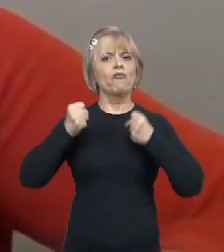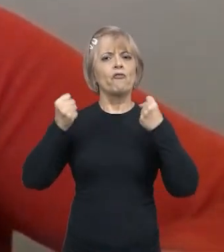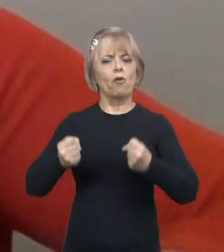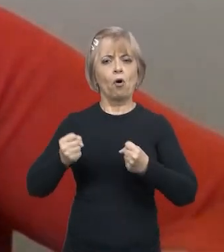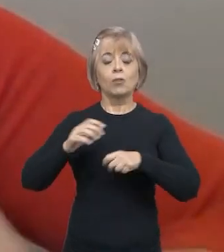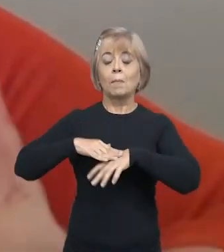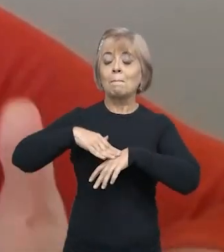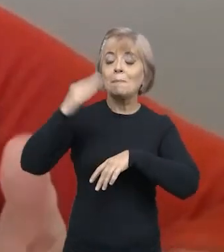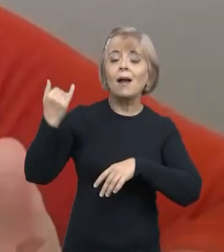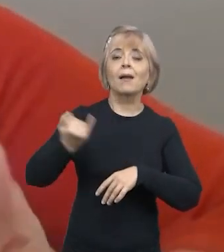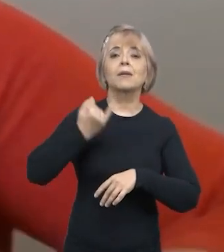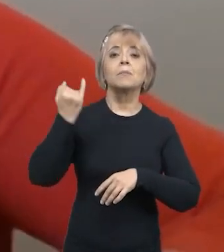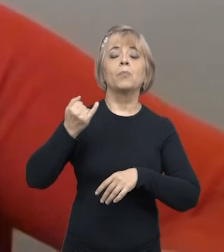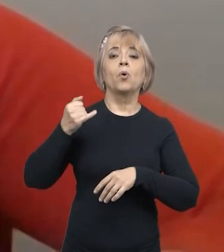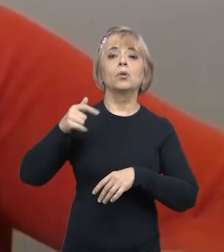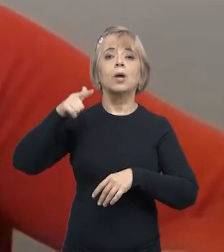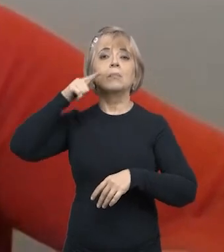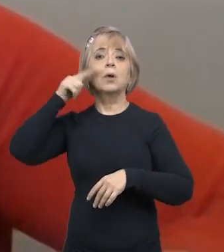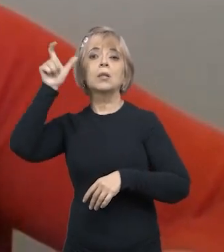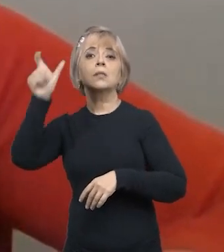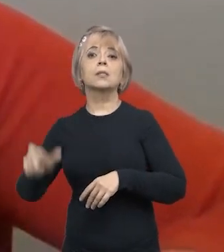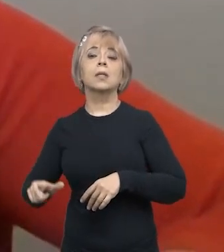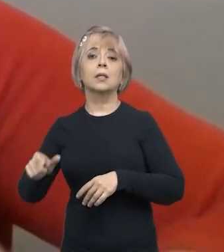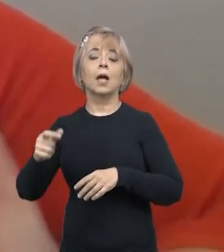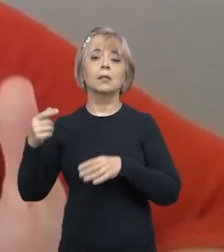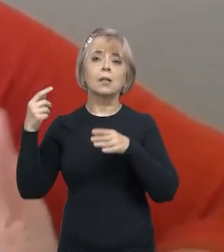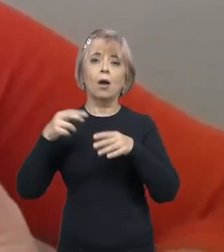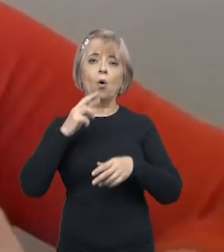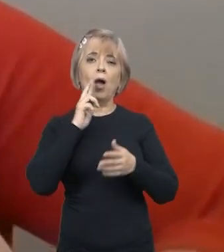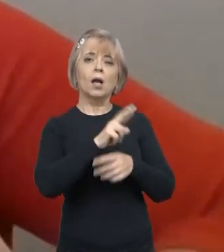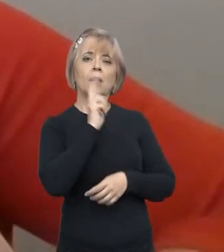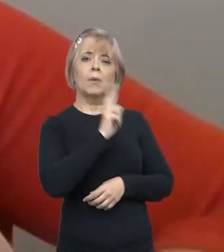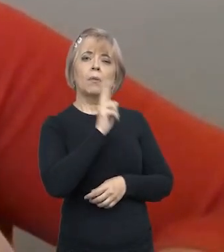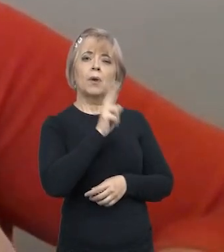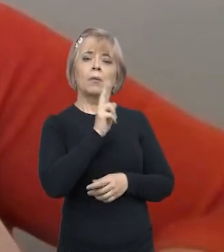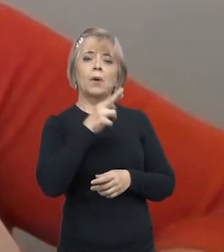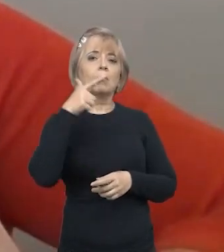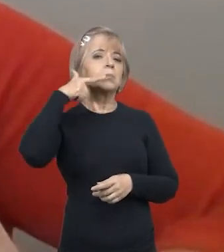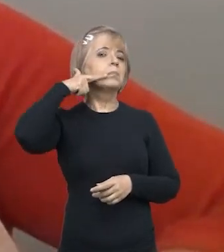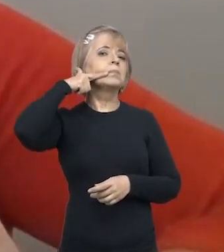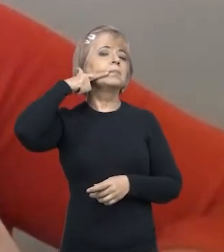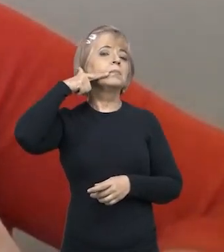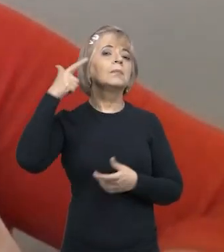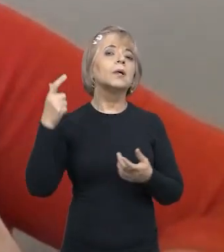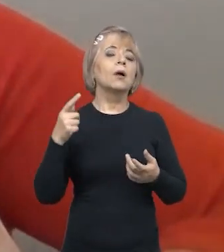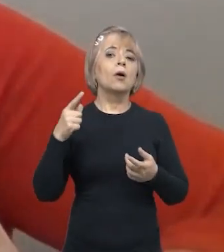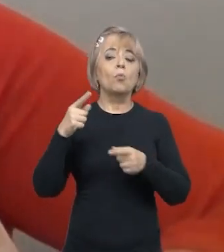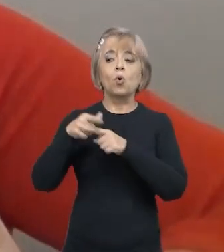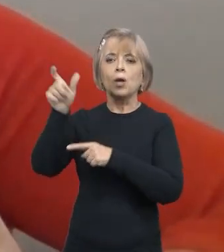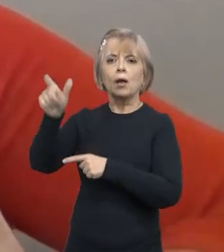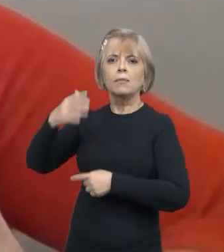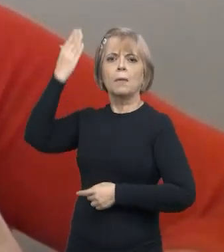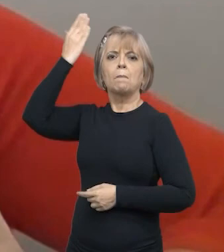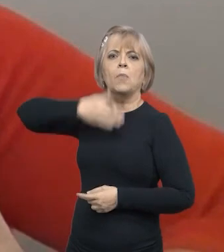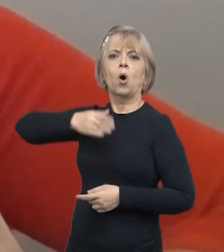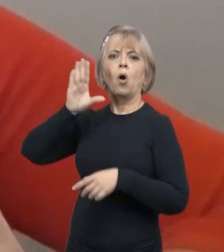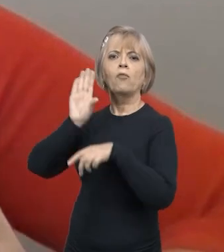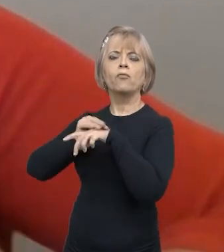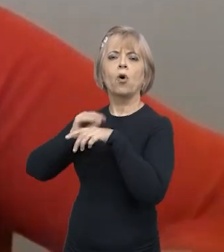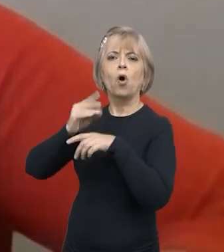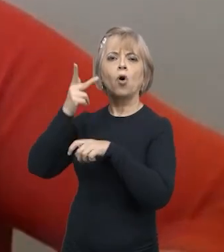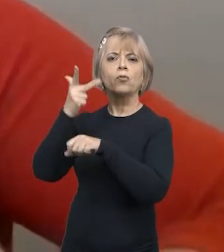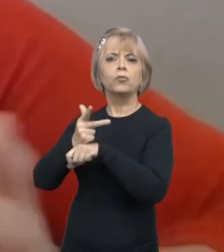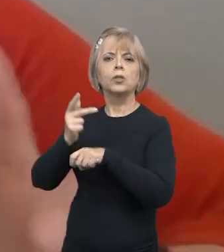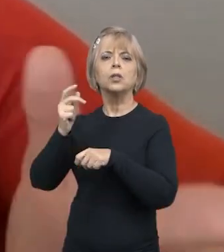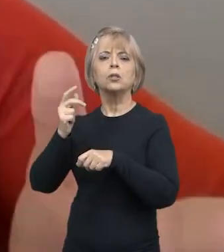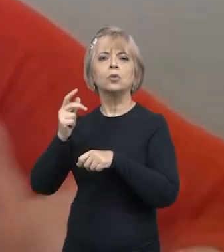que frisar isso quando a gente recebe um número grande ou uma reclamação de um consumidor que tem uma prova ali, tem uma foto, tem um